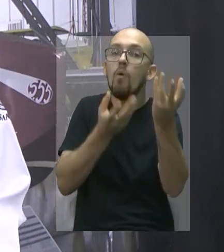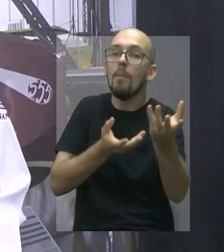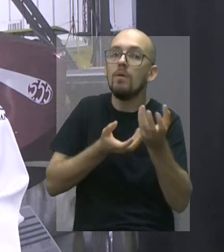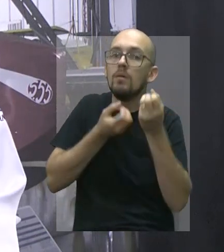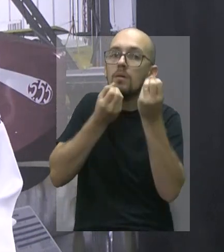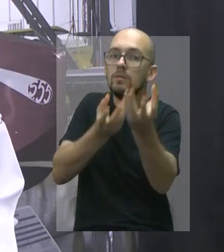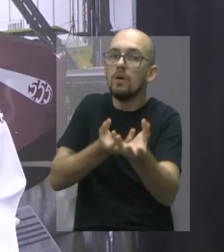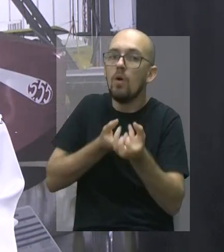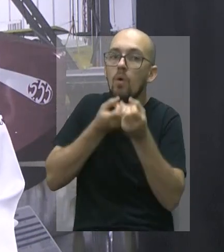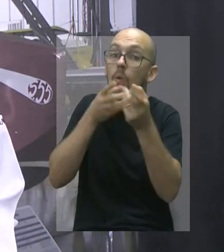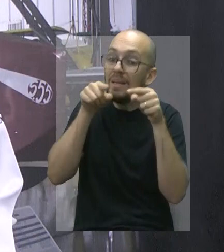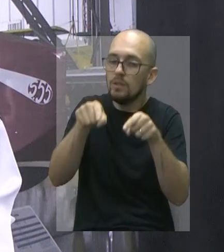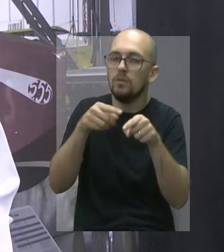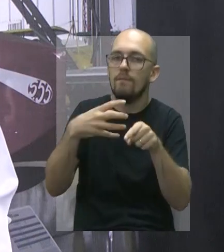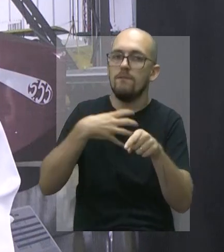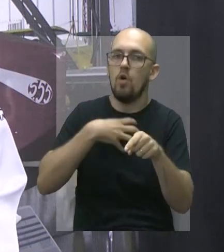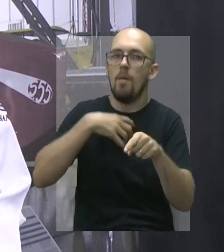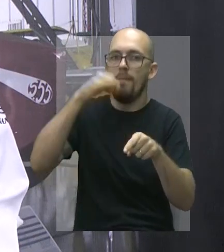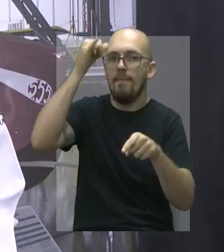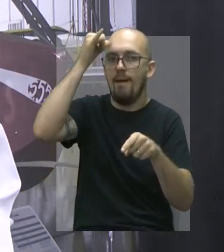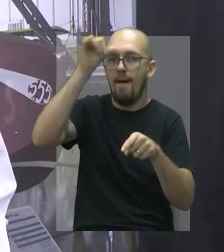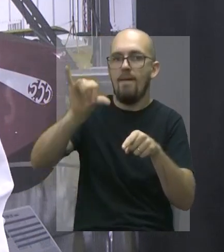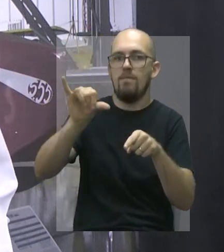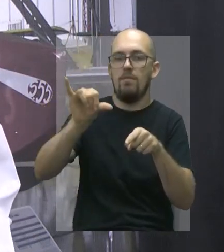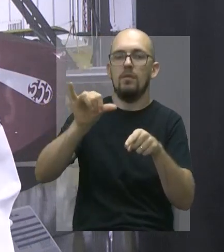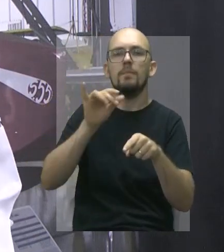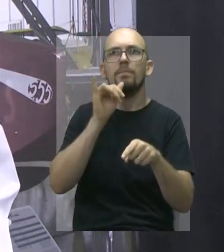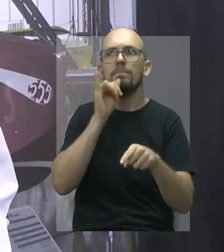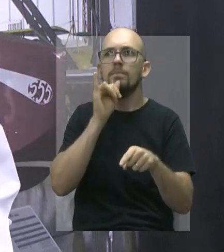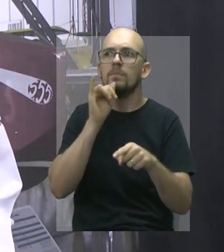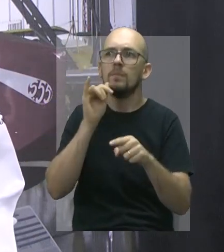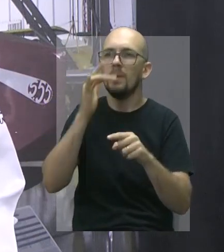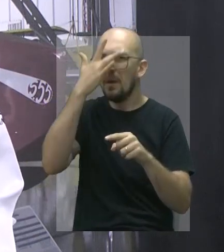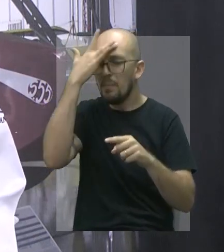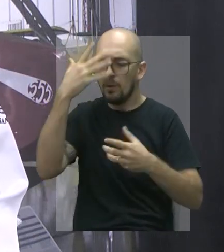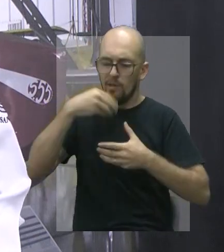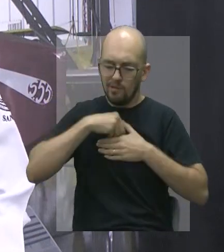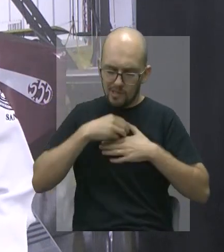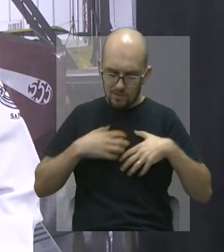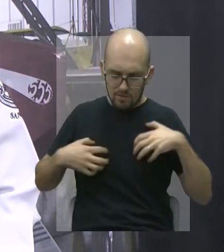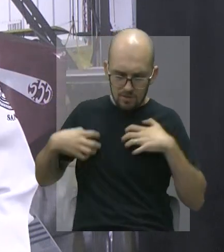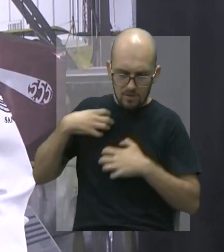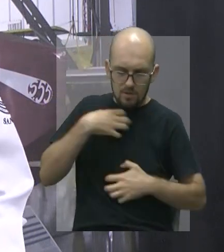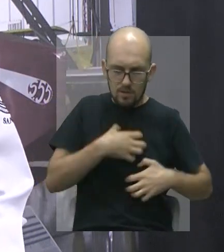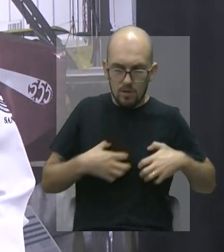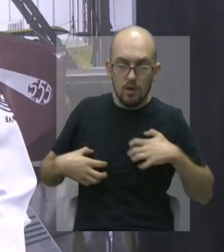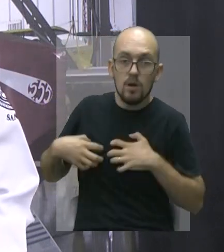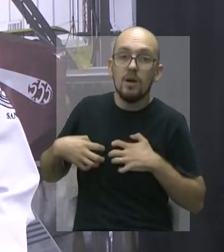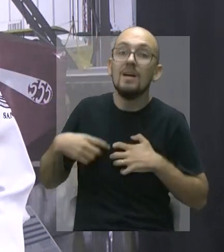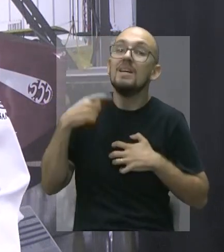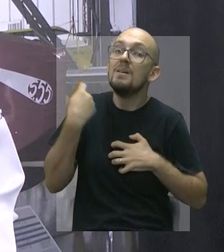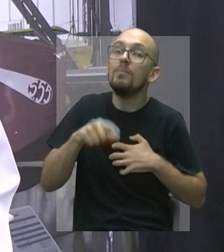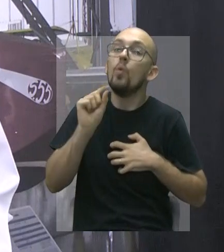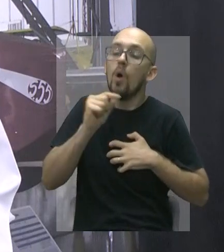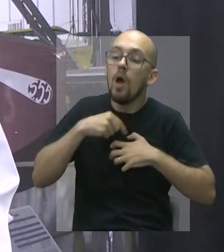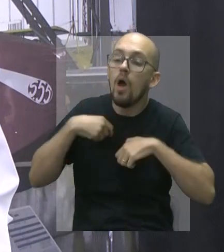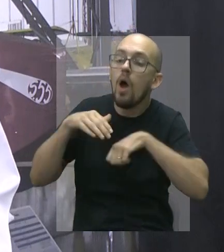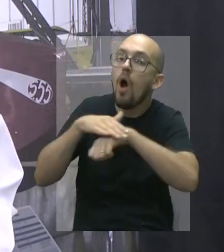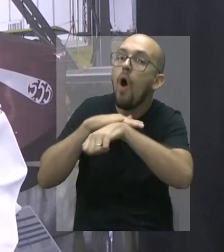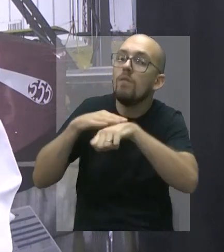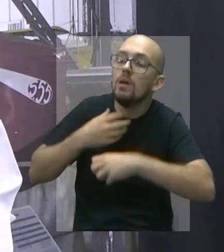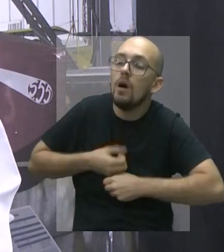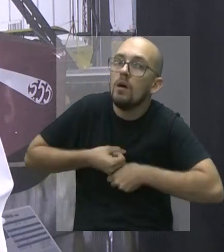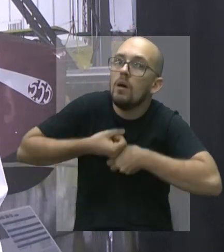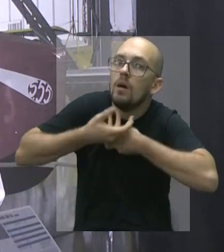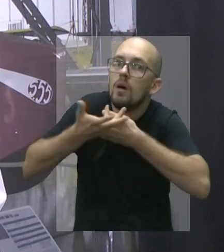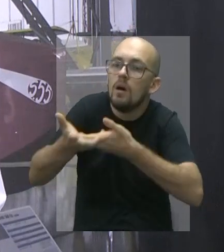né? E a partir disso, quem de repente tem algum desses sentimentos pode se abrir mais, conversar sobre isso